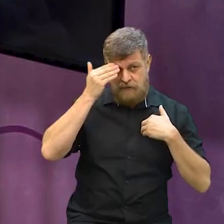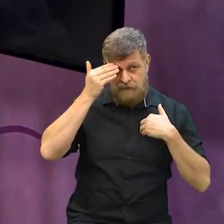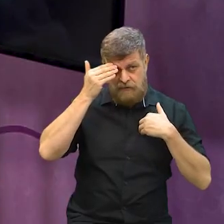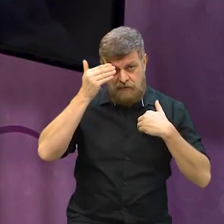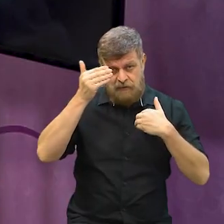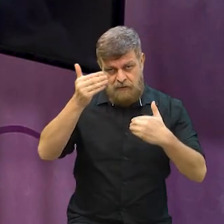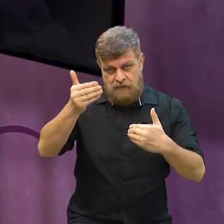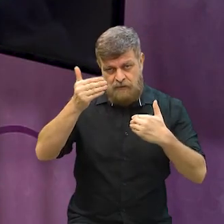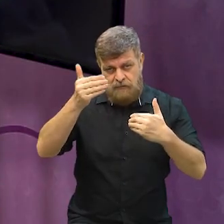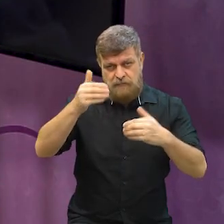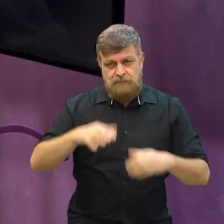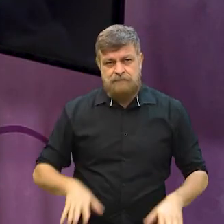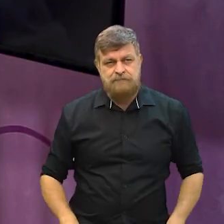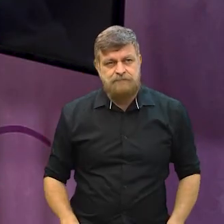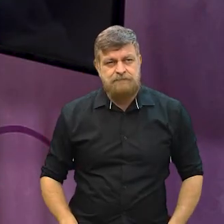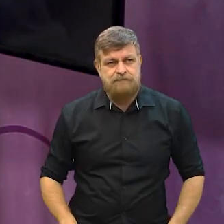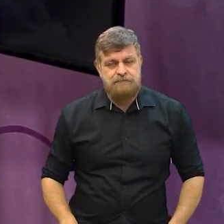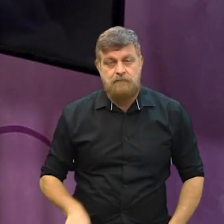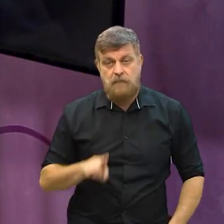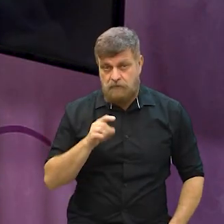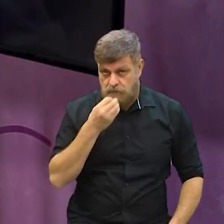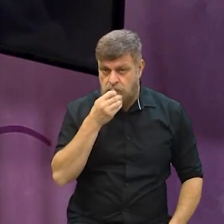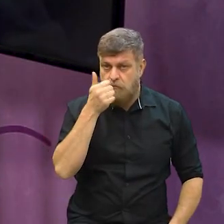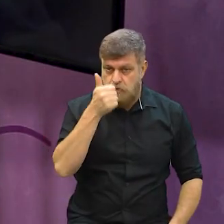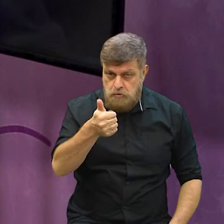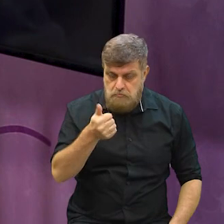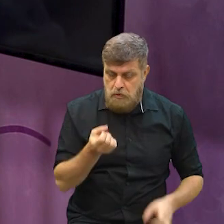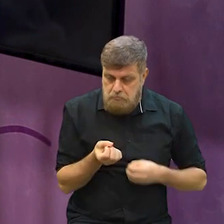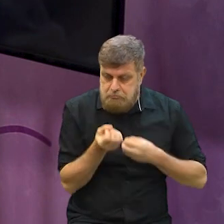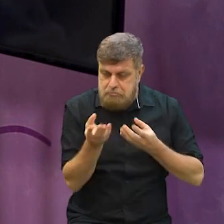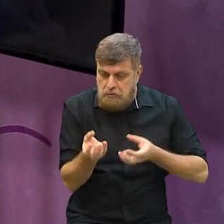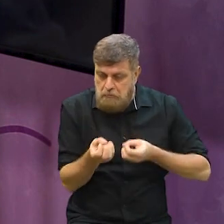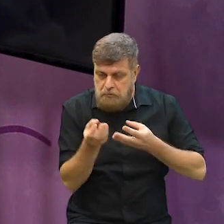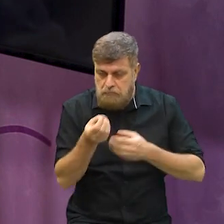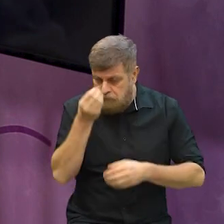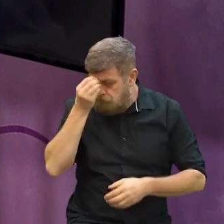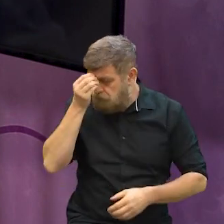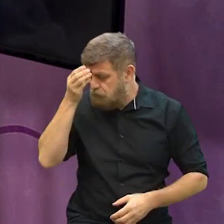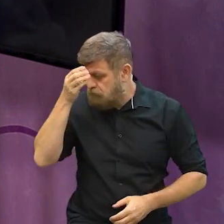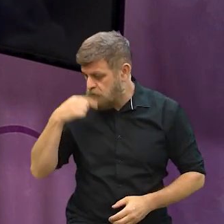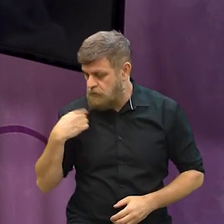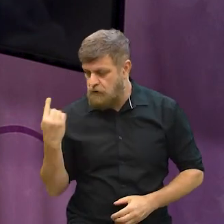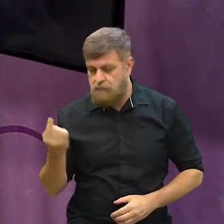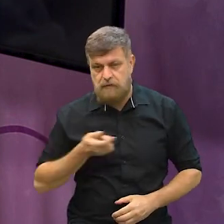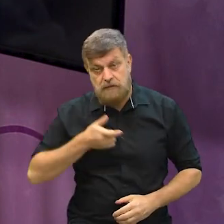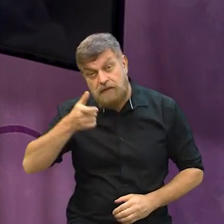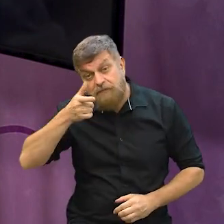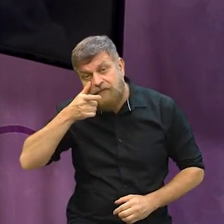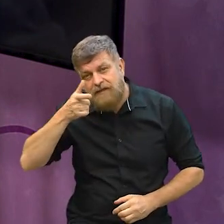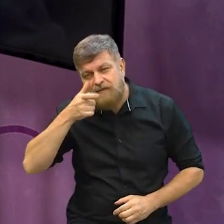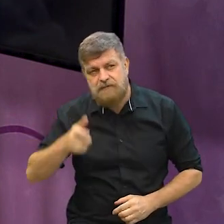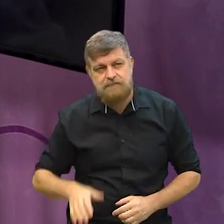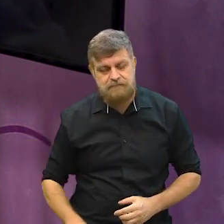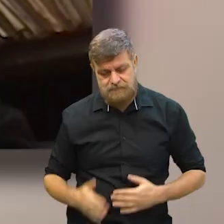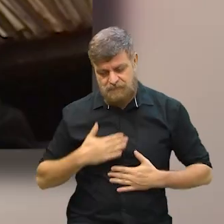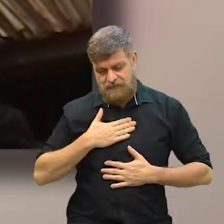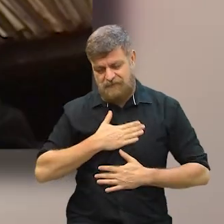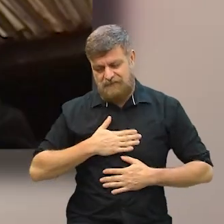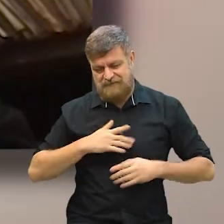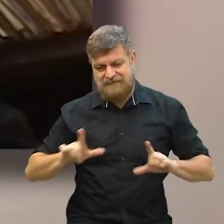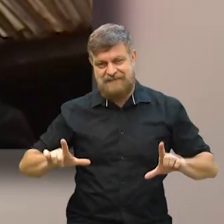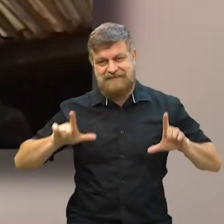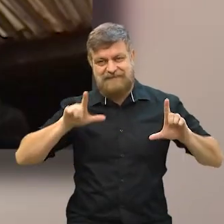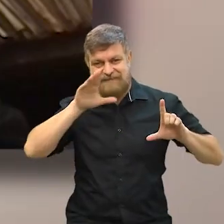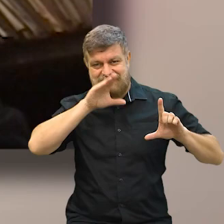Vida. Eu agradeço a sua participação. Tenho certeza que foi muito rica aí de informação, de conhecimento para quem está assistindo a gente. Foi